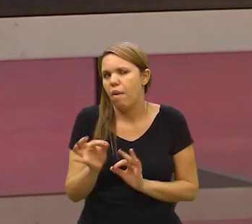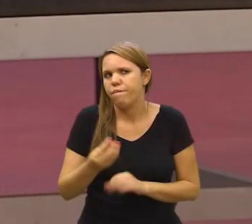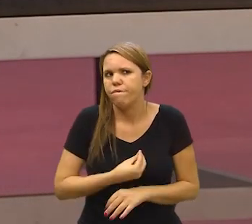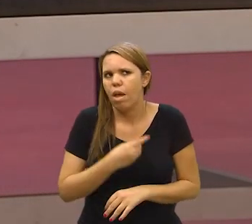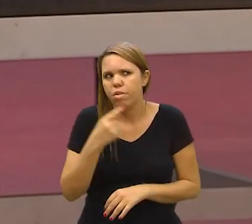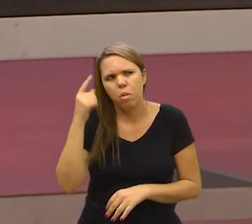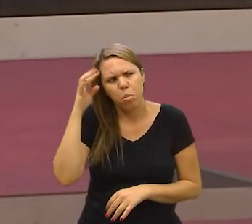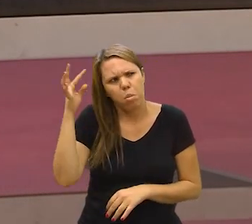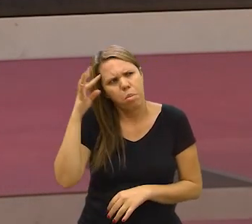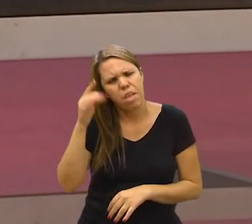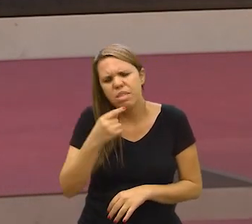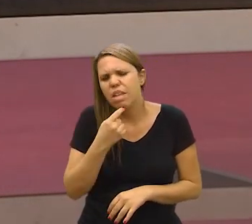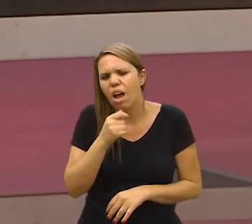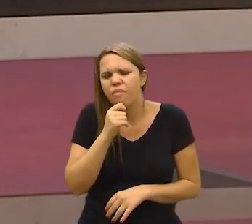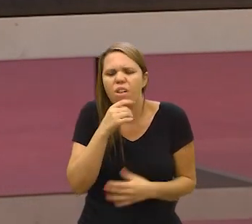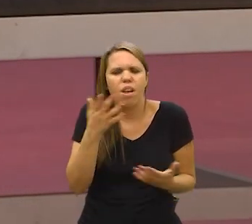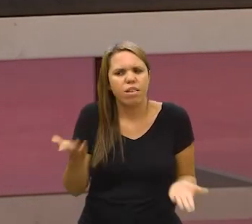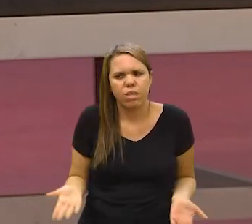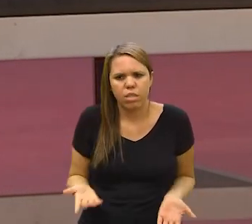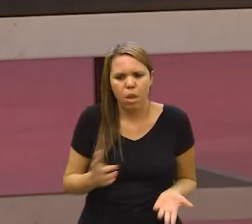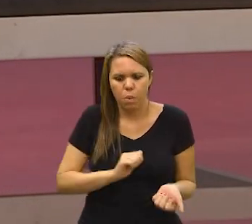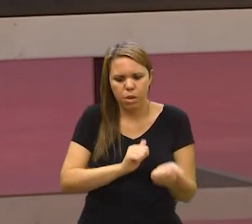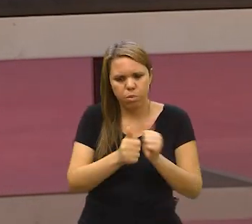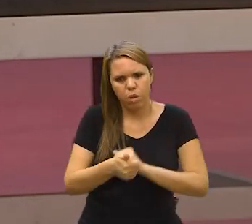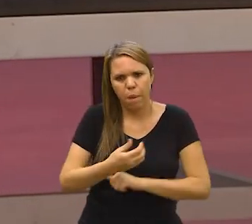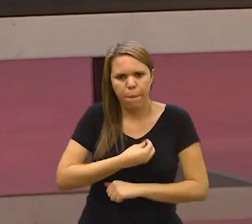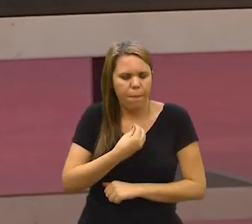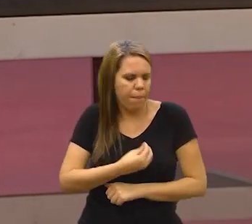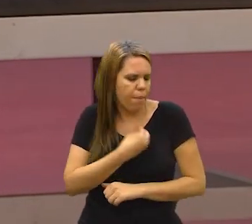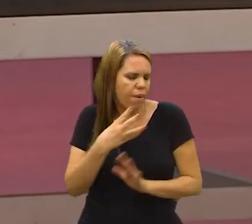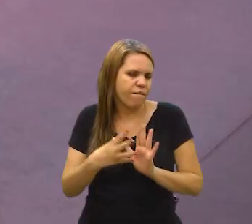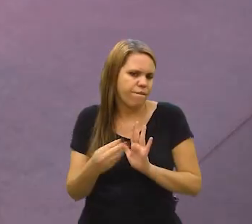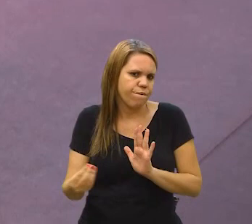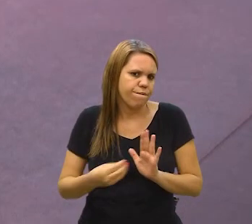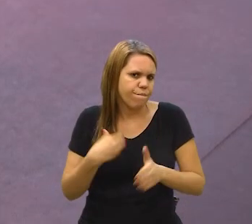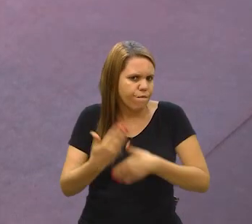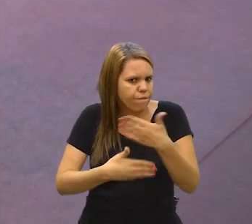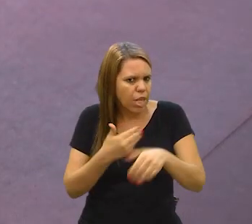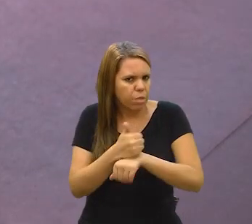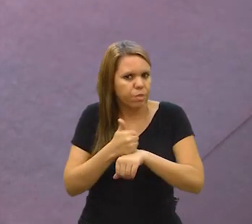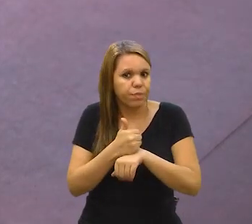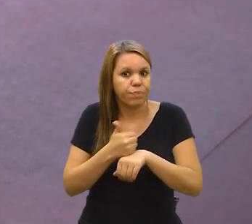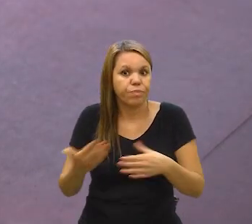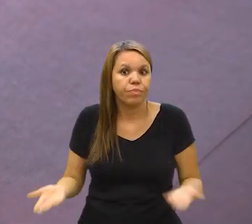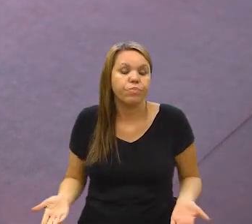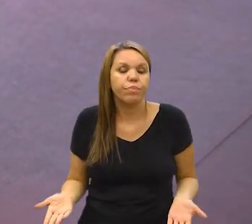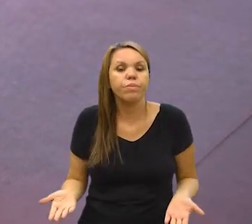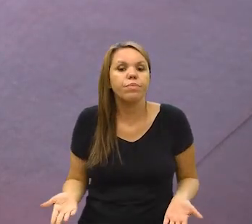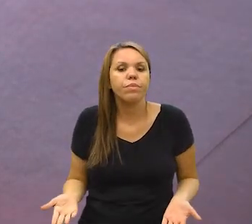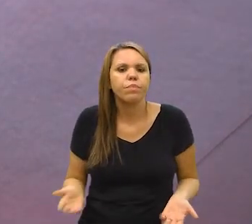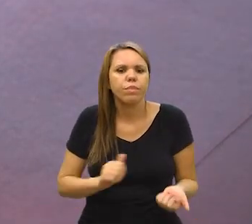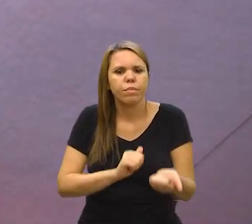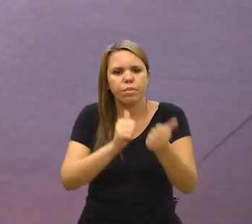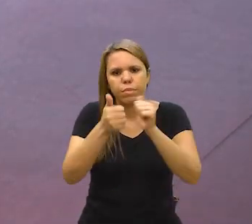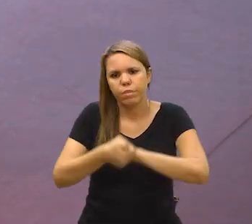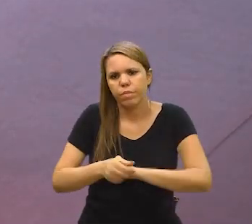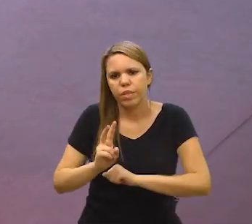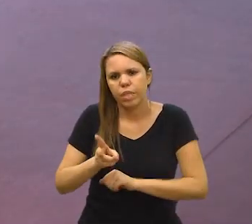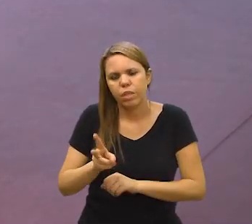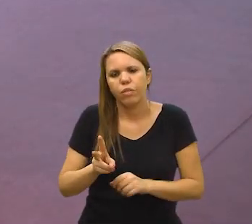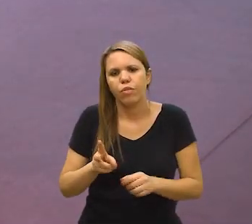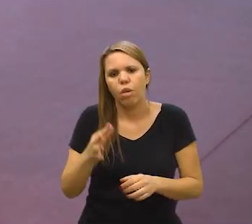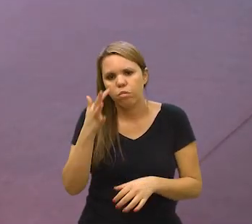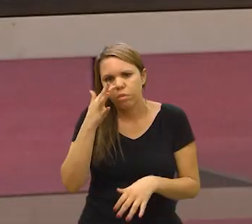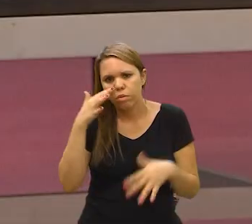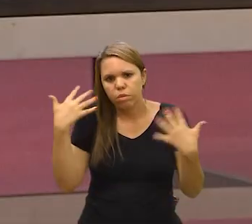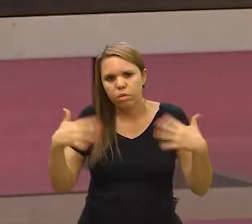nessa época, eu acho que eu não pensava em esporte como o meu estilo de vida, né, como a minha profissão. Mas para esporte eu sempre fui